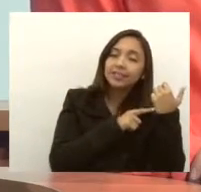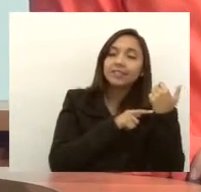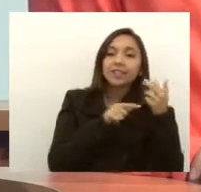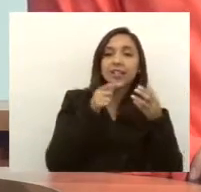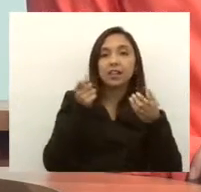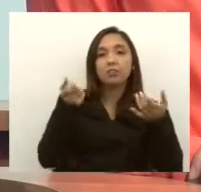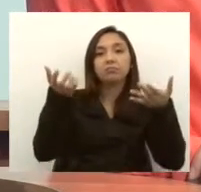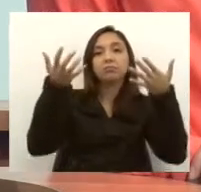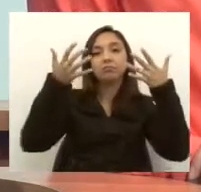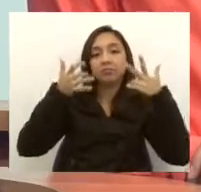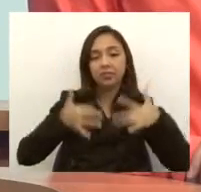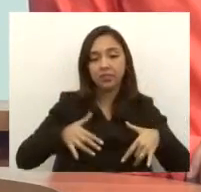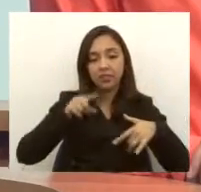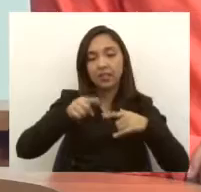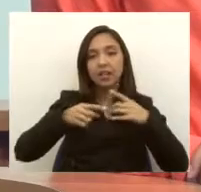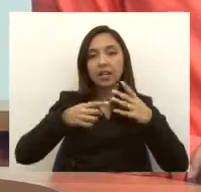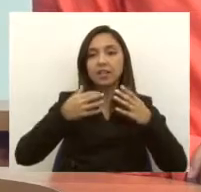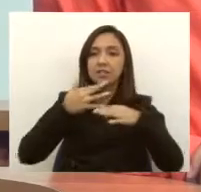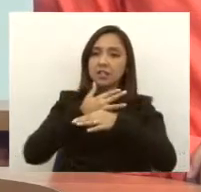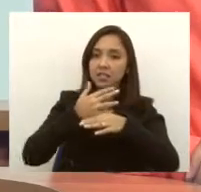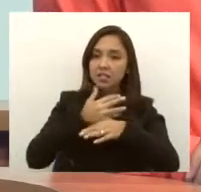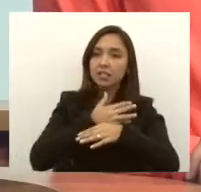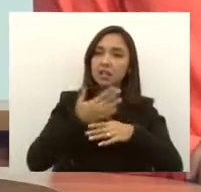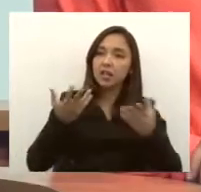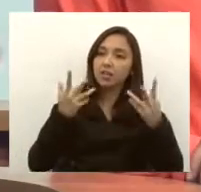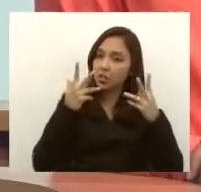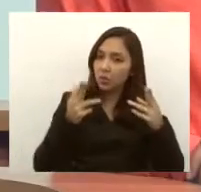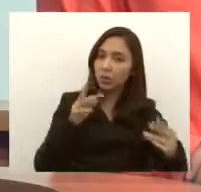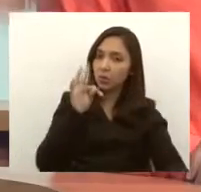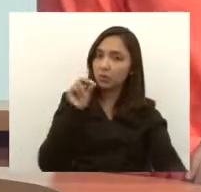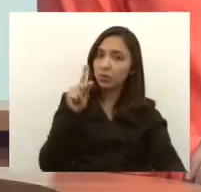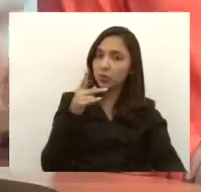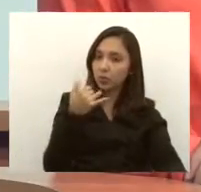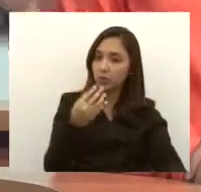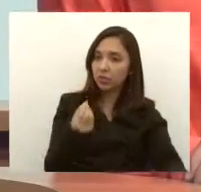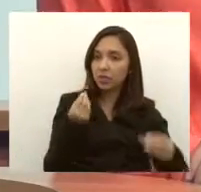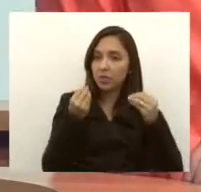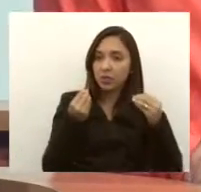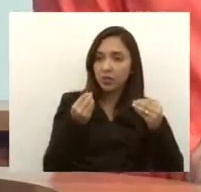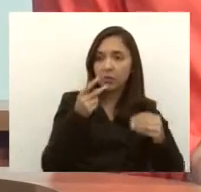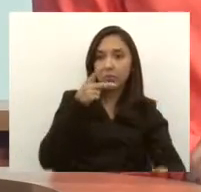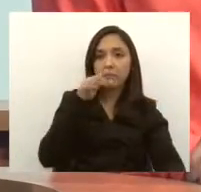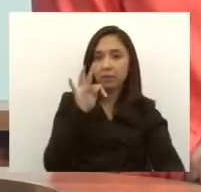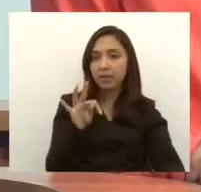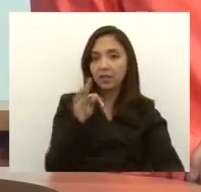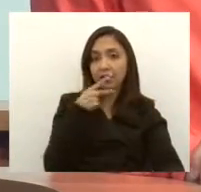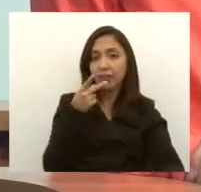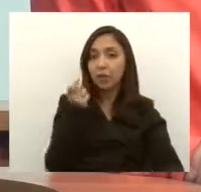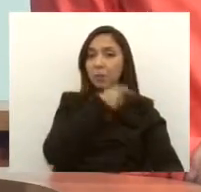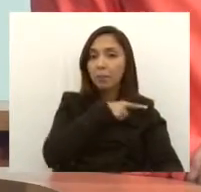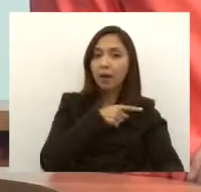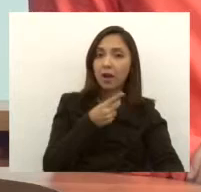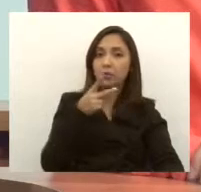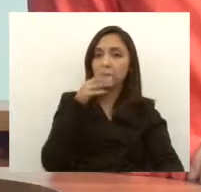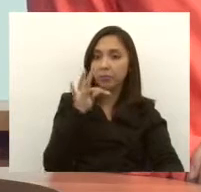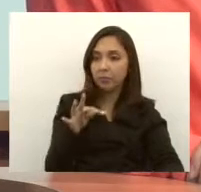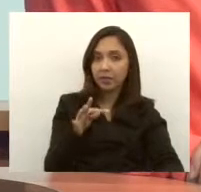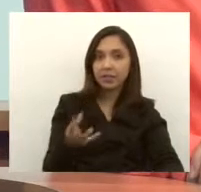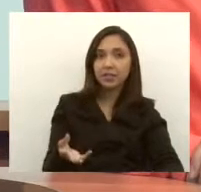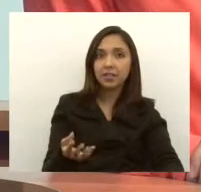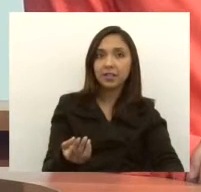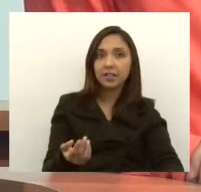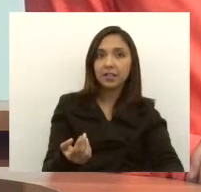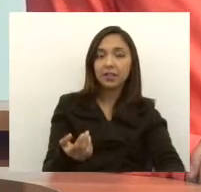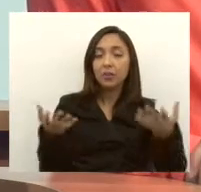as discussões para a cidade. Com o requerimento do Toninho Magalhães, eu consegui falar mal do PT 10 minutos. Você acha coisa melhor do que falar mal do